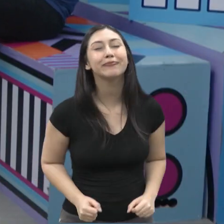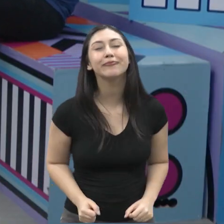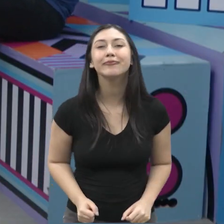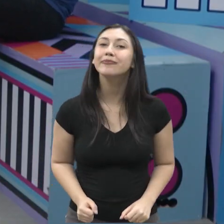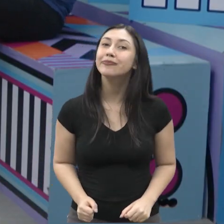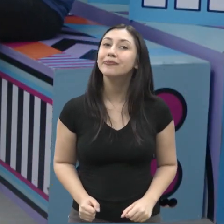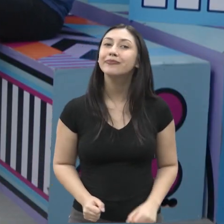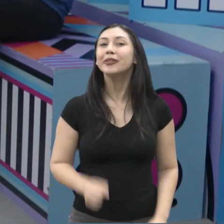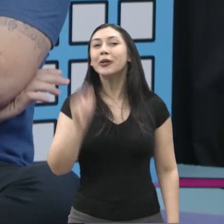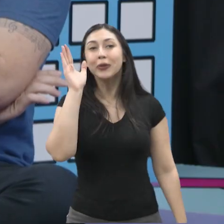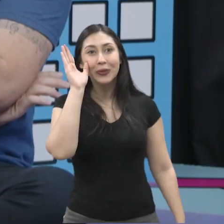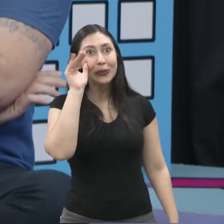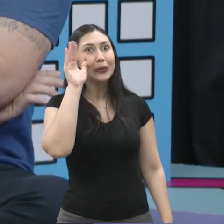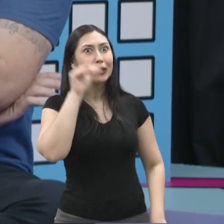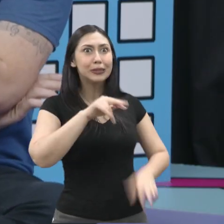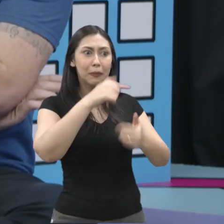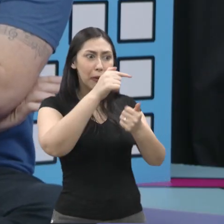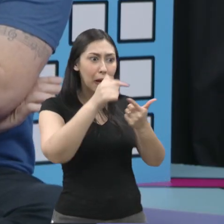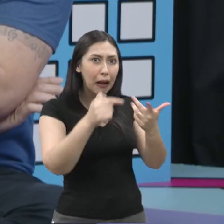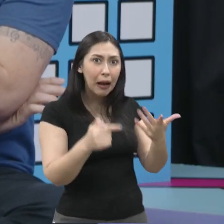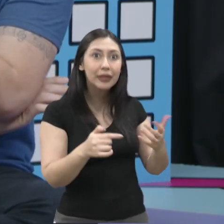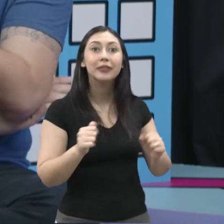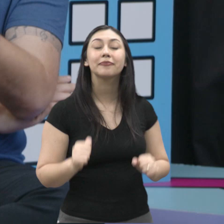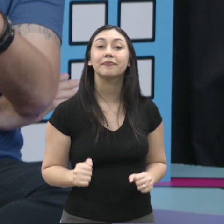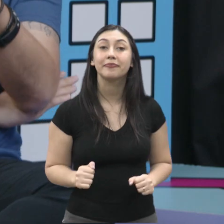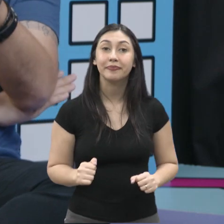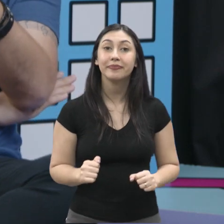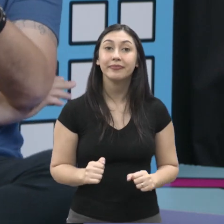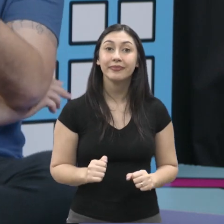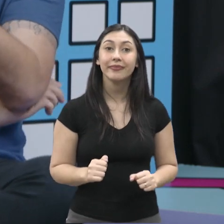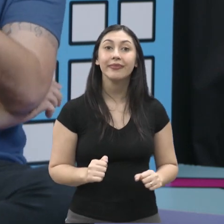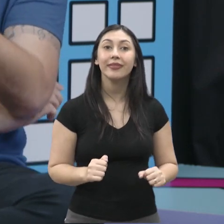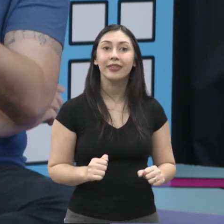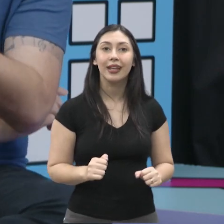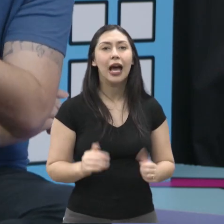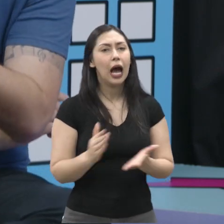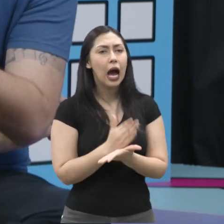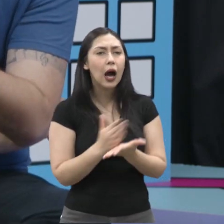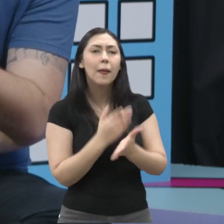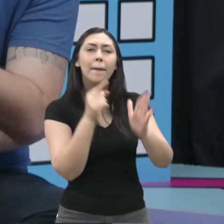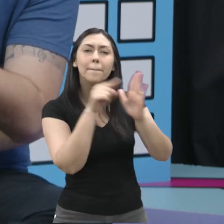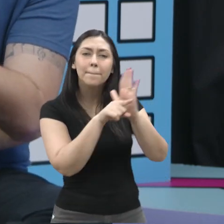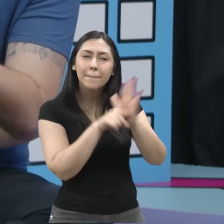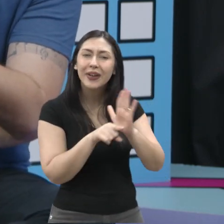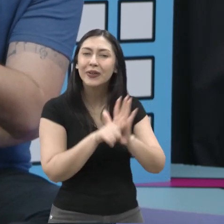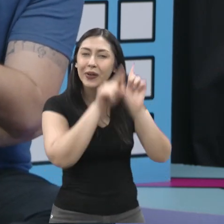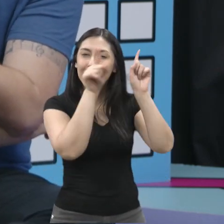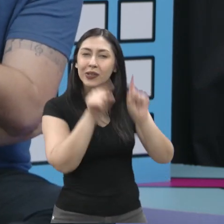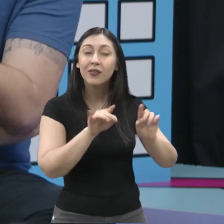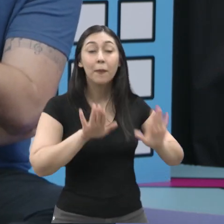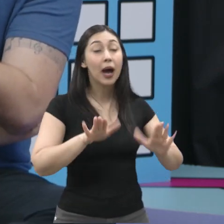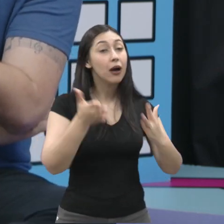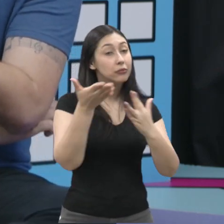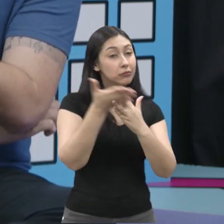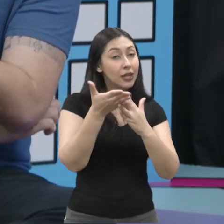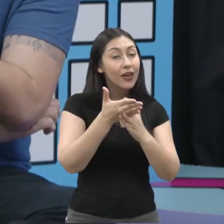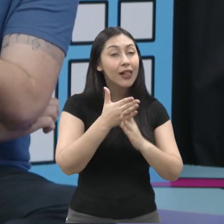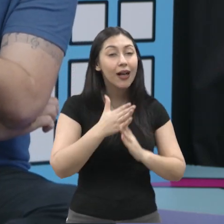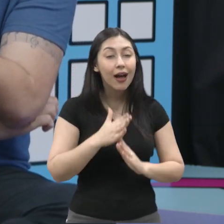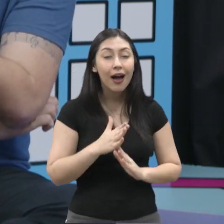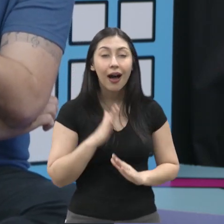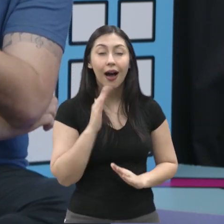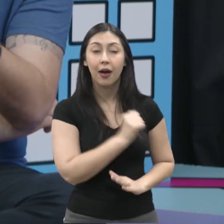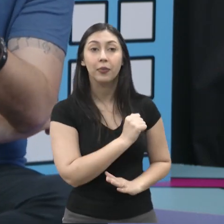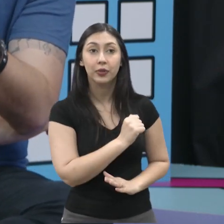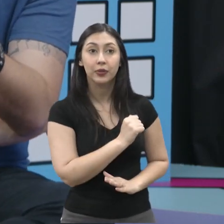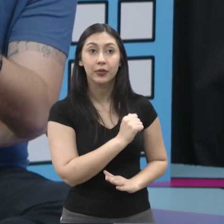bom. Tem muita curiosidade pra gente Muitas, saber dessa época, né? Sim. Na verdade, a gente ainda vai entrar, ficaram algumas outras questões em aberto também, mas a gente vai para um intervalo